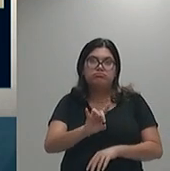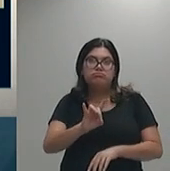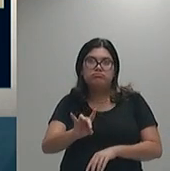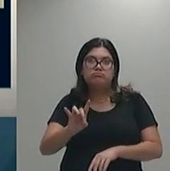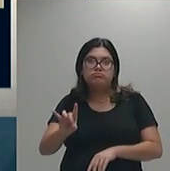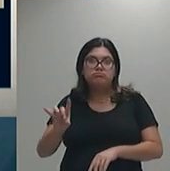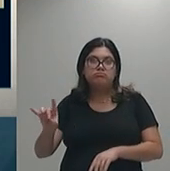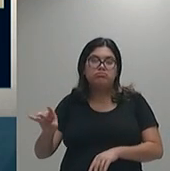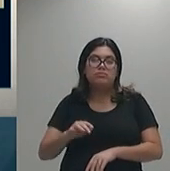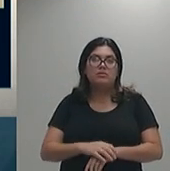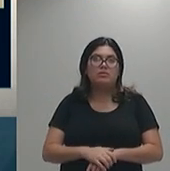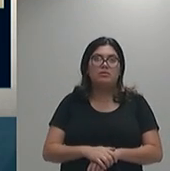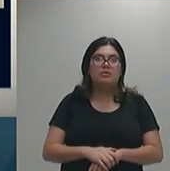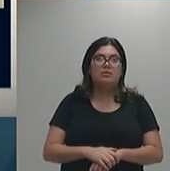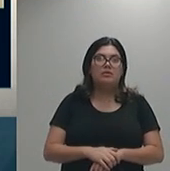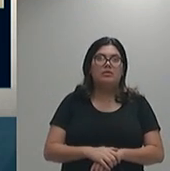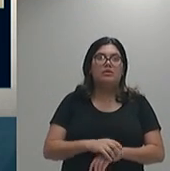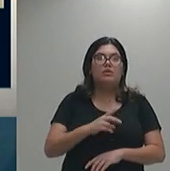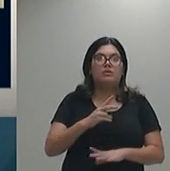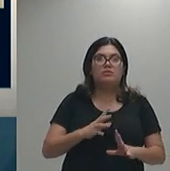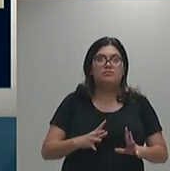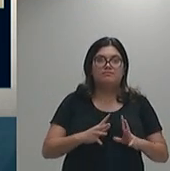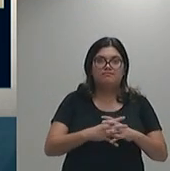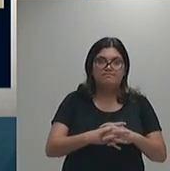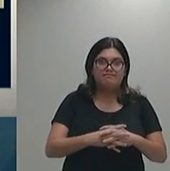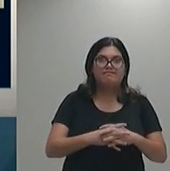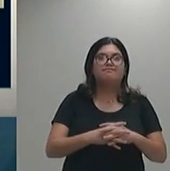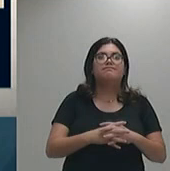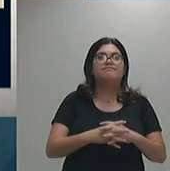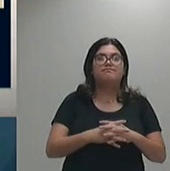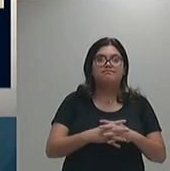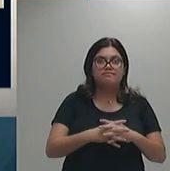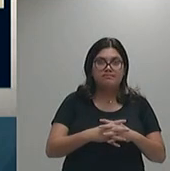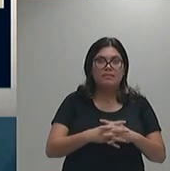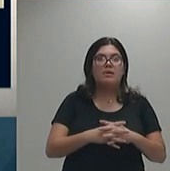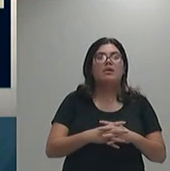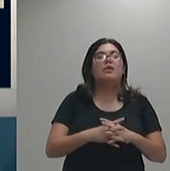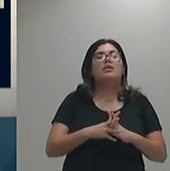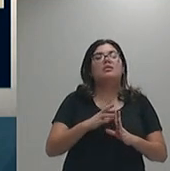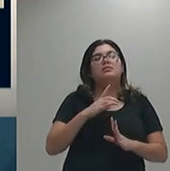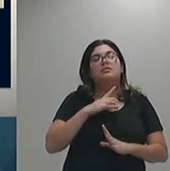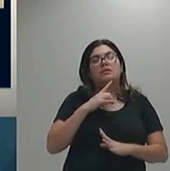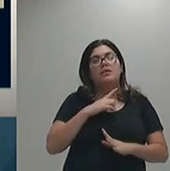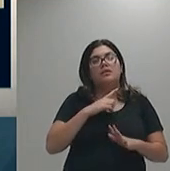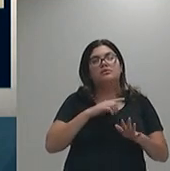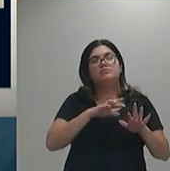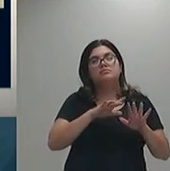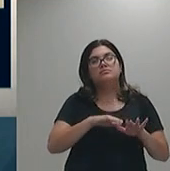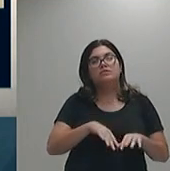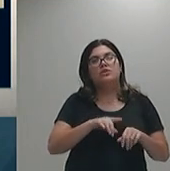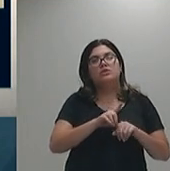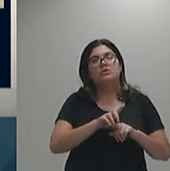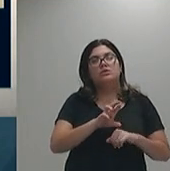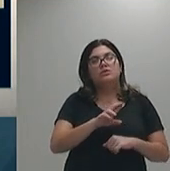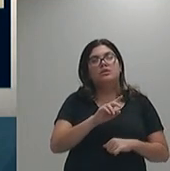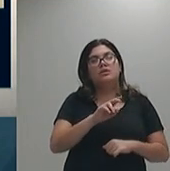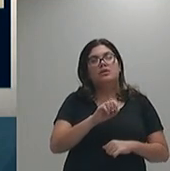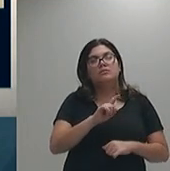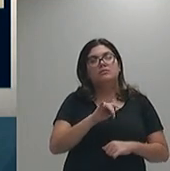dos conflitos Neco nós temos inscritos aí o Dr Caputo no